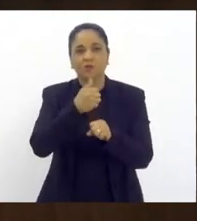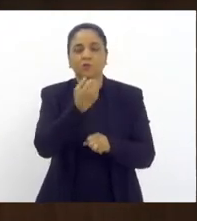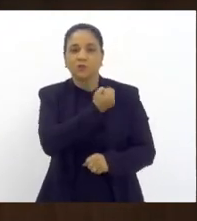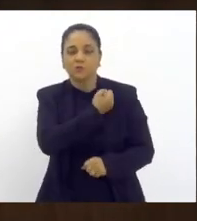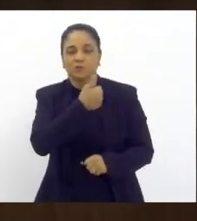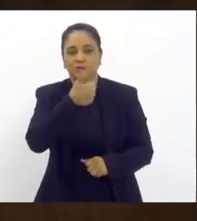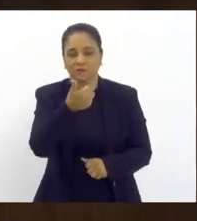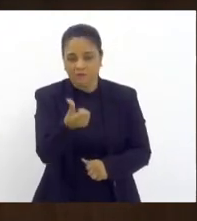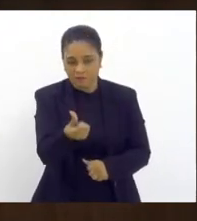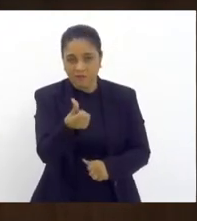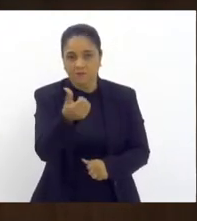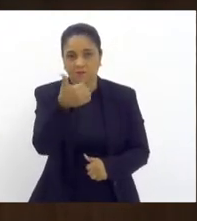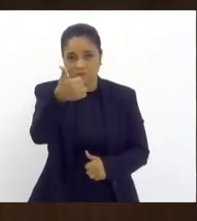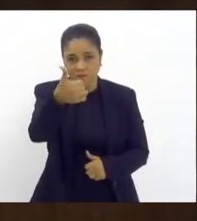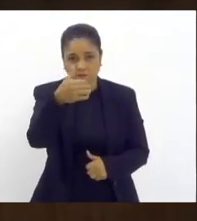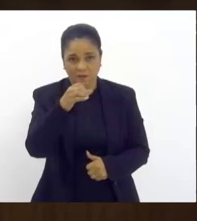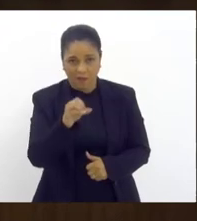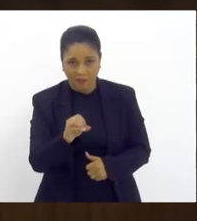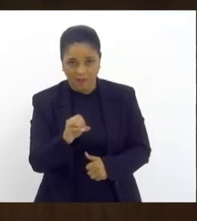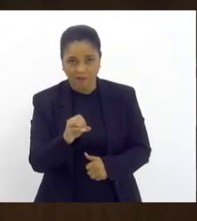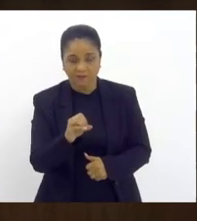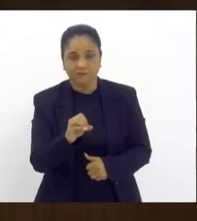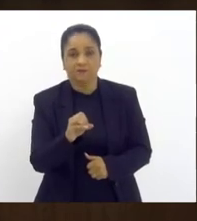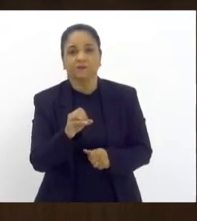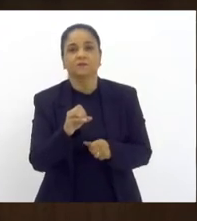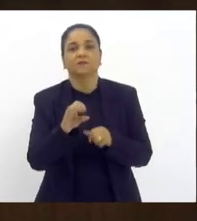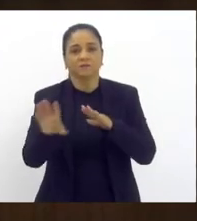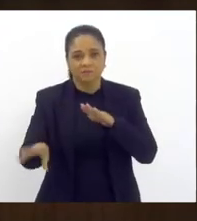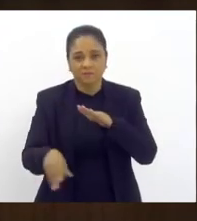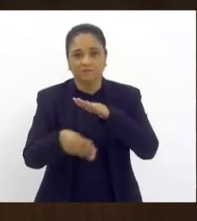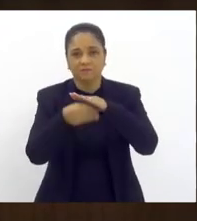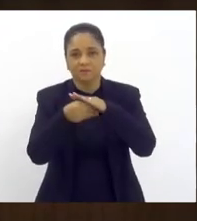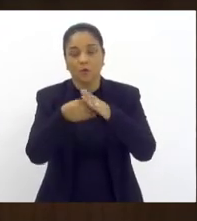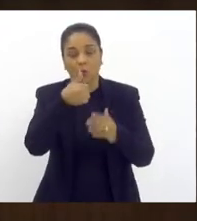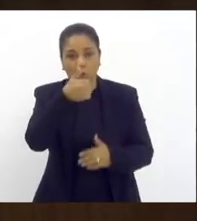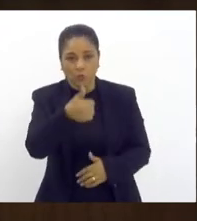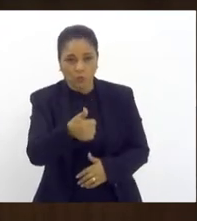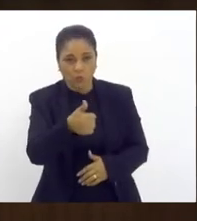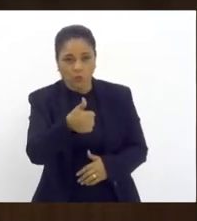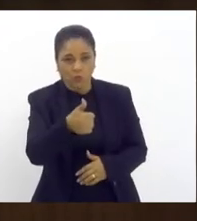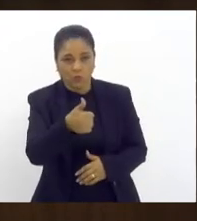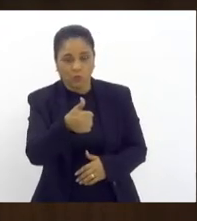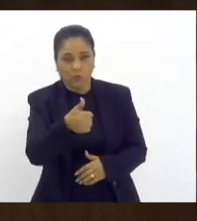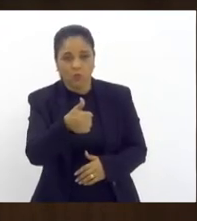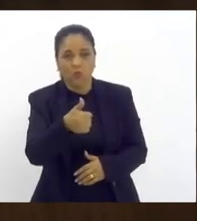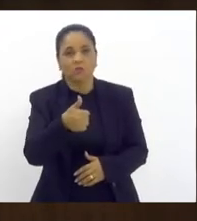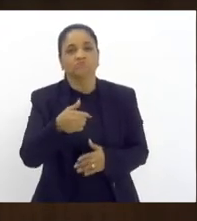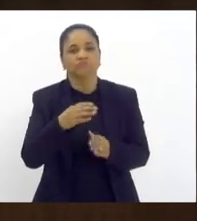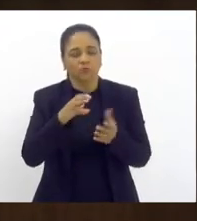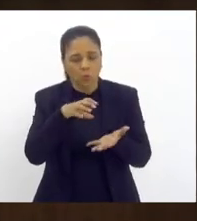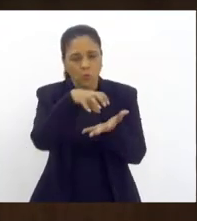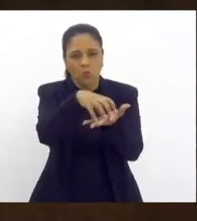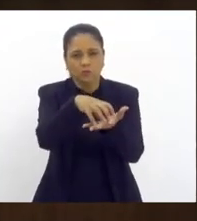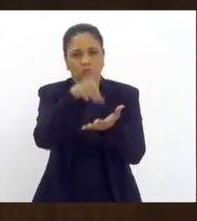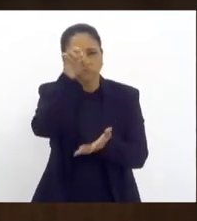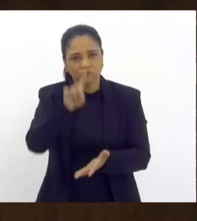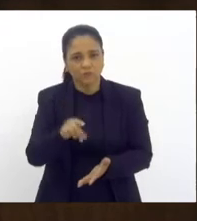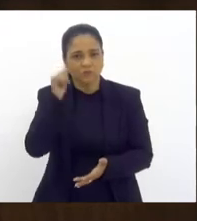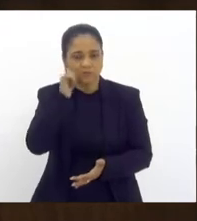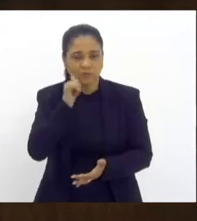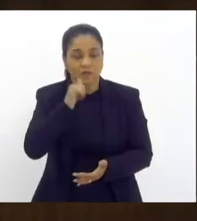6 e 10 de plenário, favorável com subemenda aglutinativa as emendas 1 da Comissão de Direitos da Mulher,